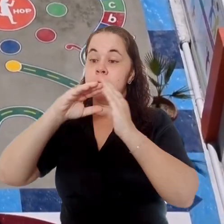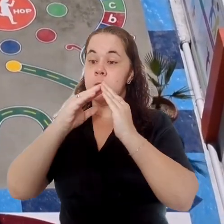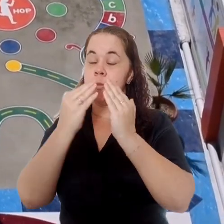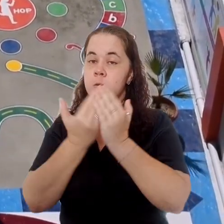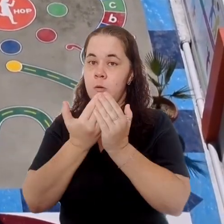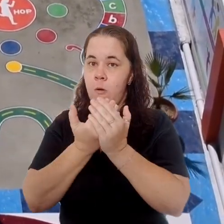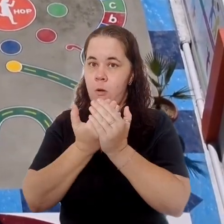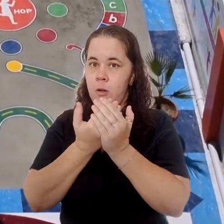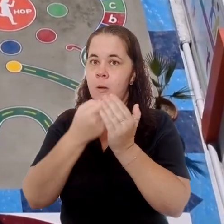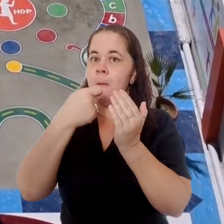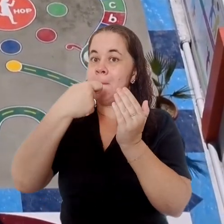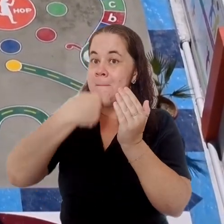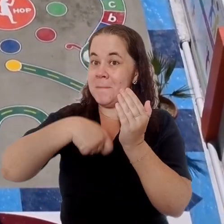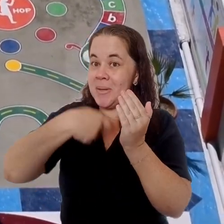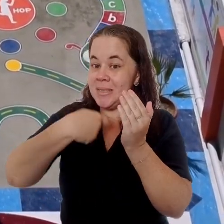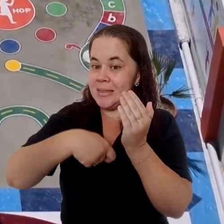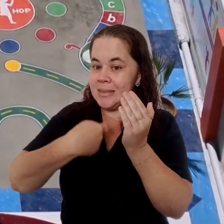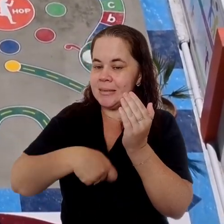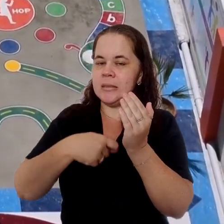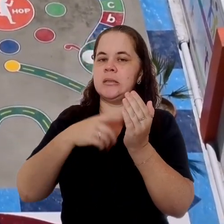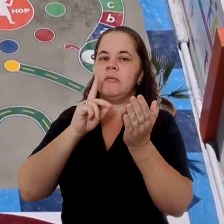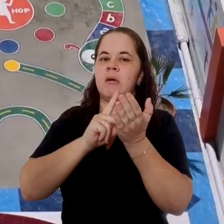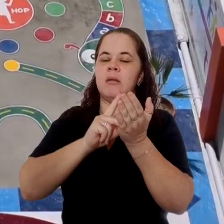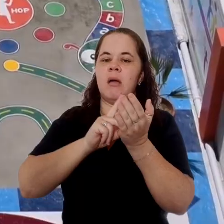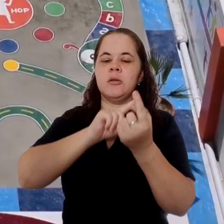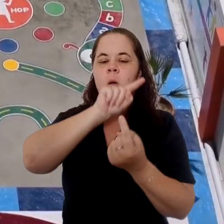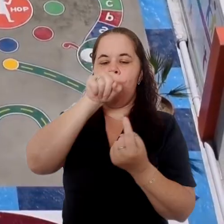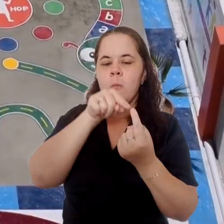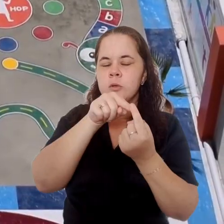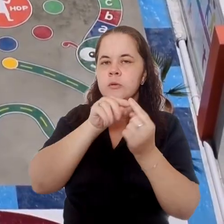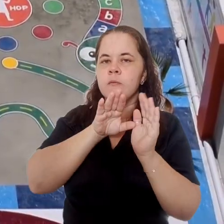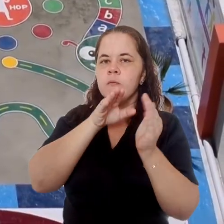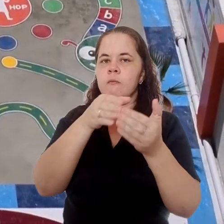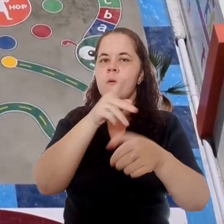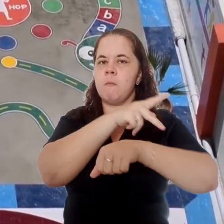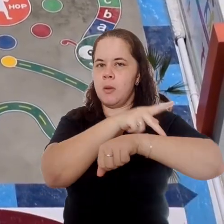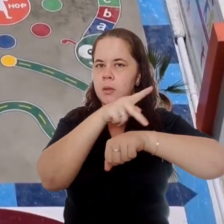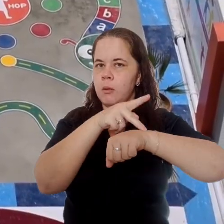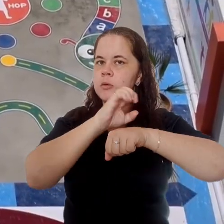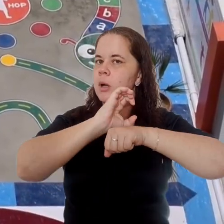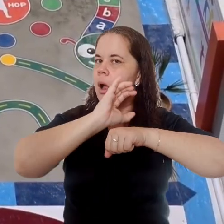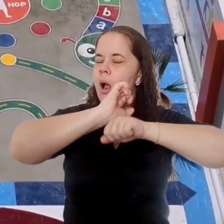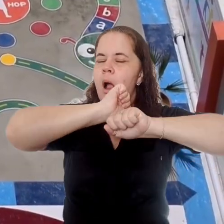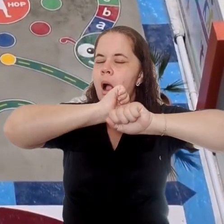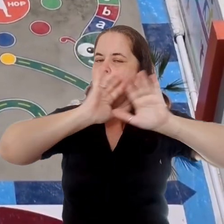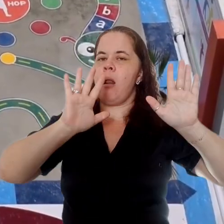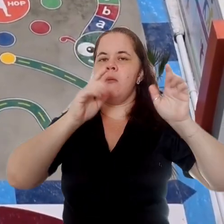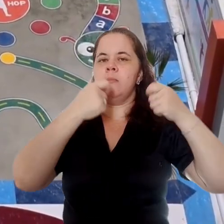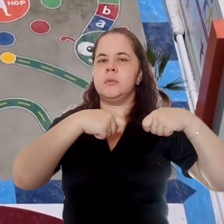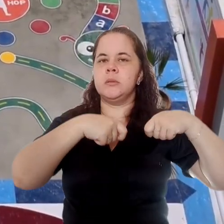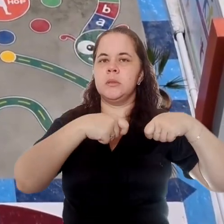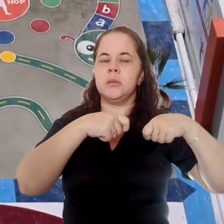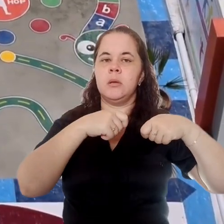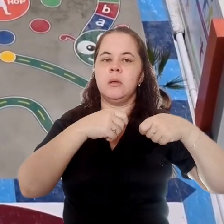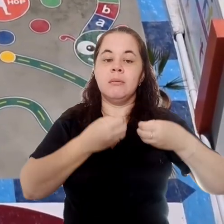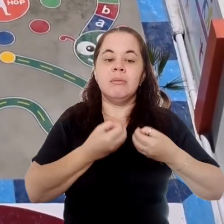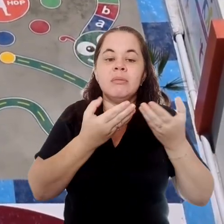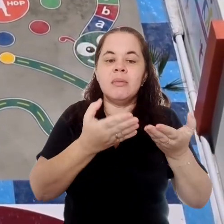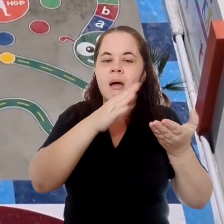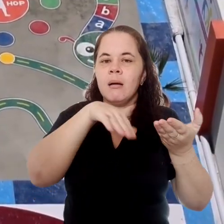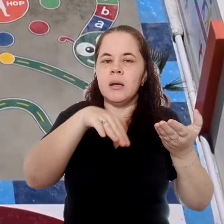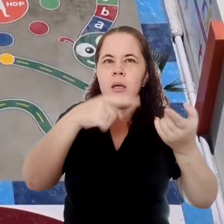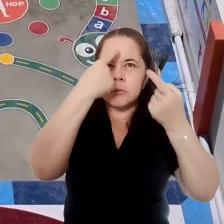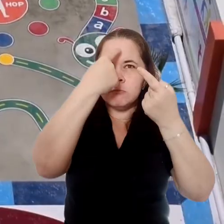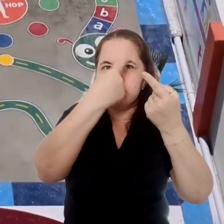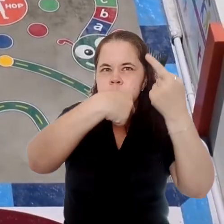sim estar vinculado a um cunho pedagógico com um objetivo muito claro. Aquela brincadeira, ela vai desenvolver alguma coisa na criança,